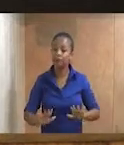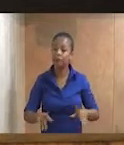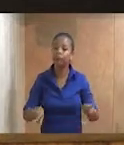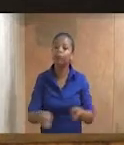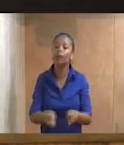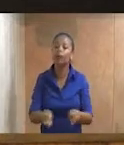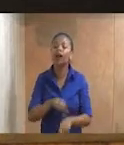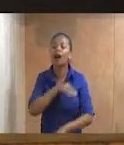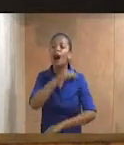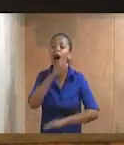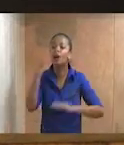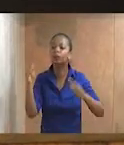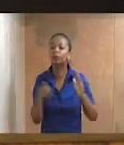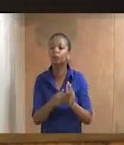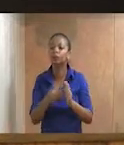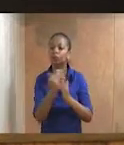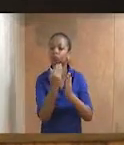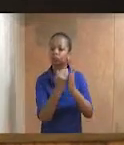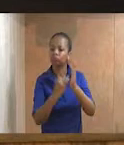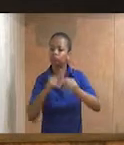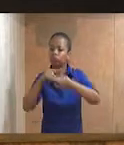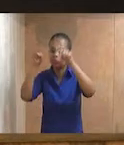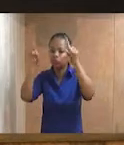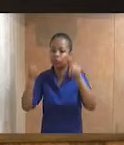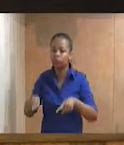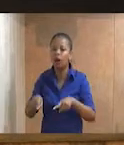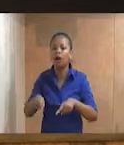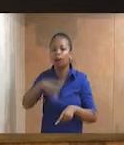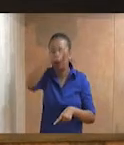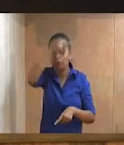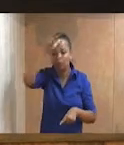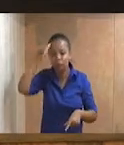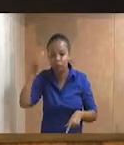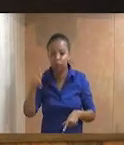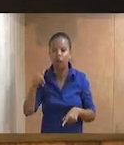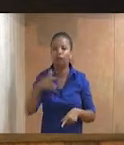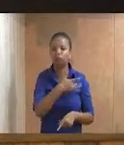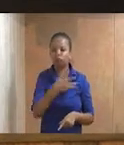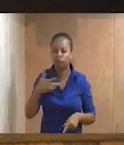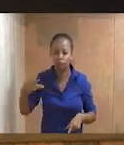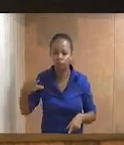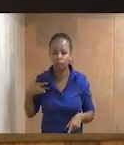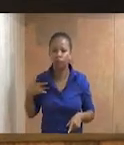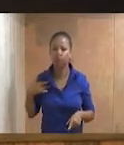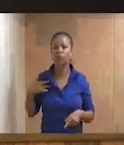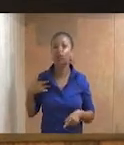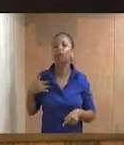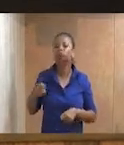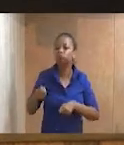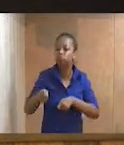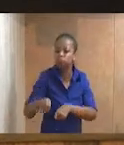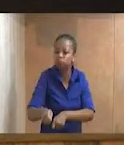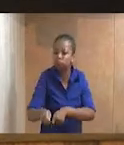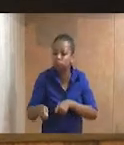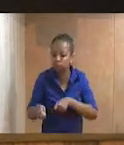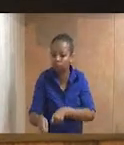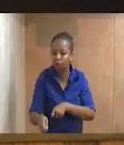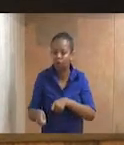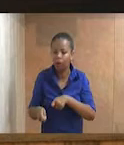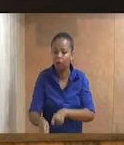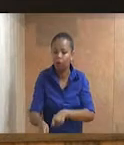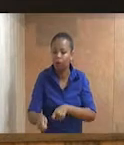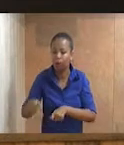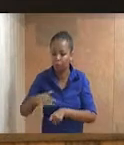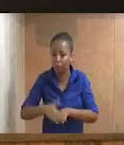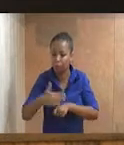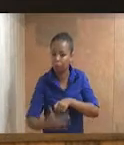as camadas de funcionários da prefeitura, tanto da saúde como do manilheiro que está lá escavando a terra, lá tapando o